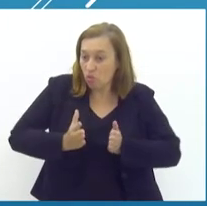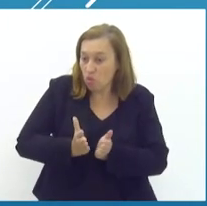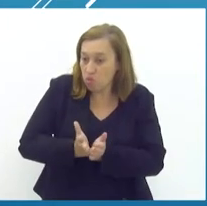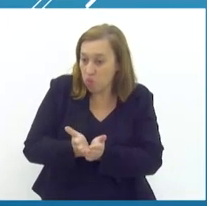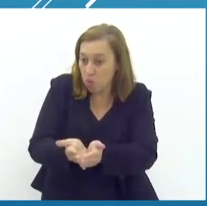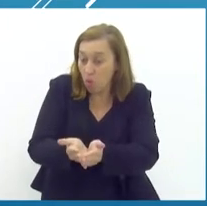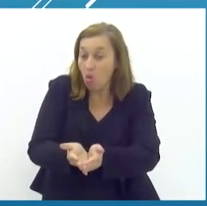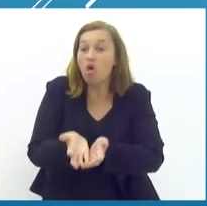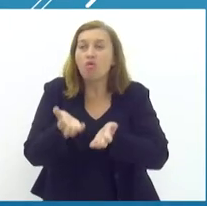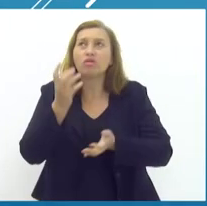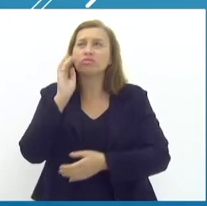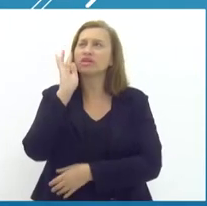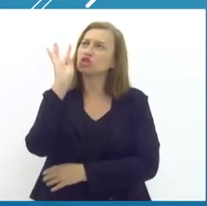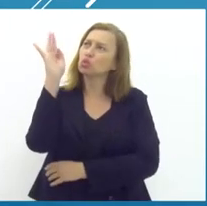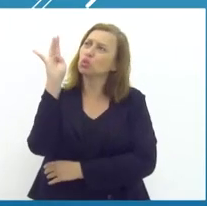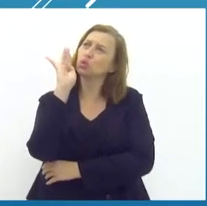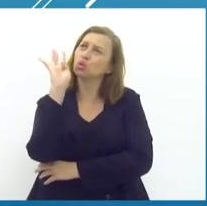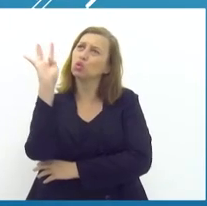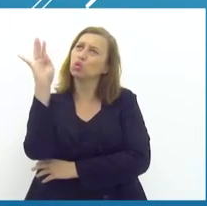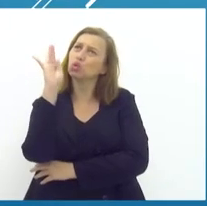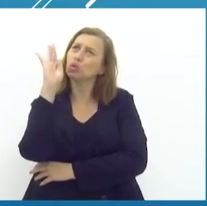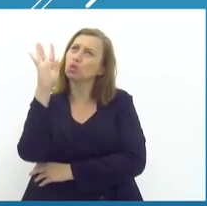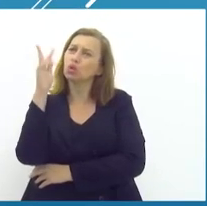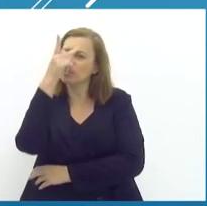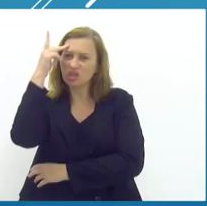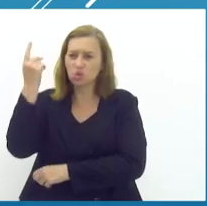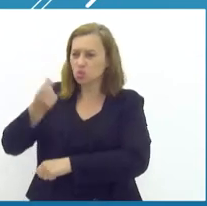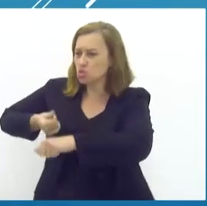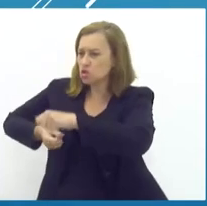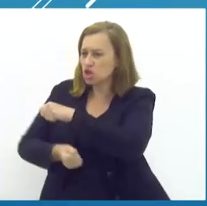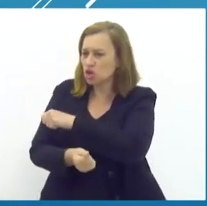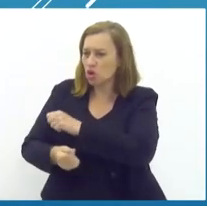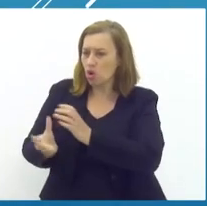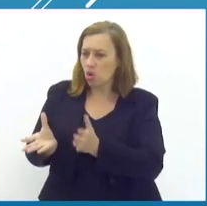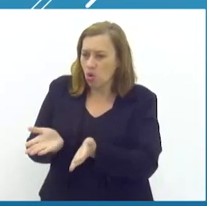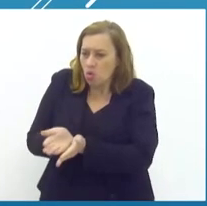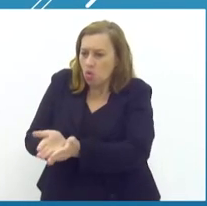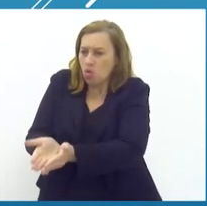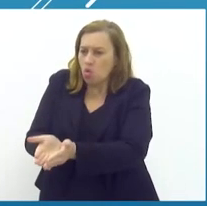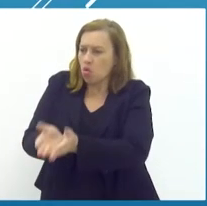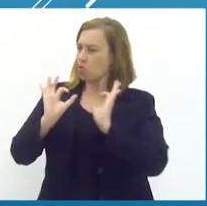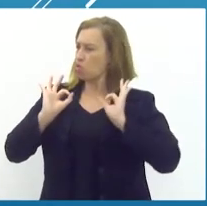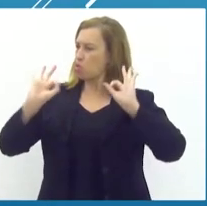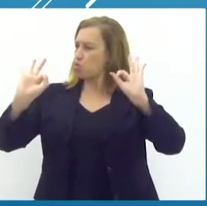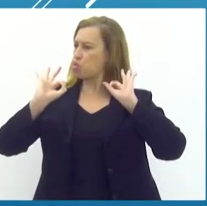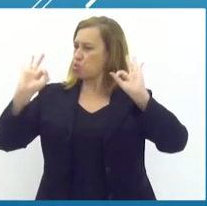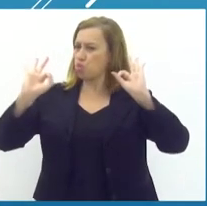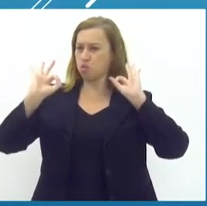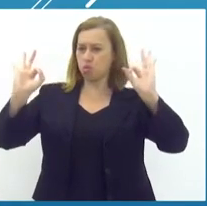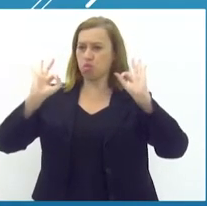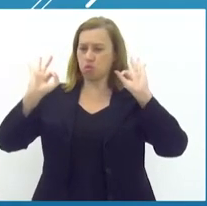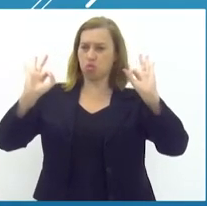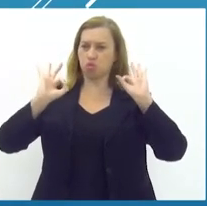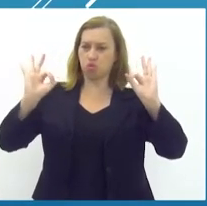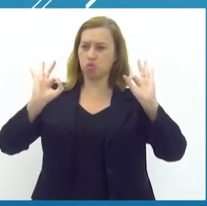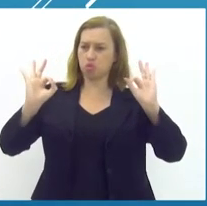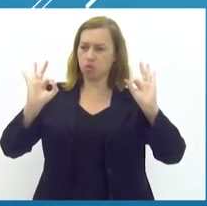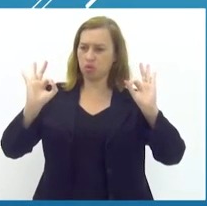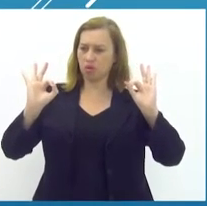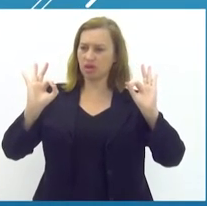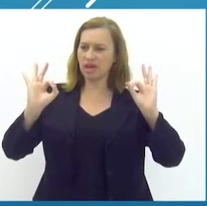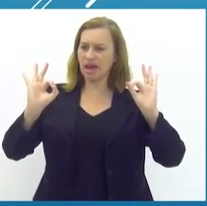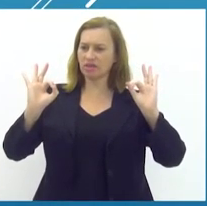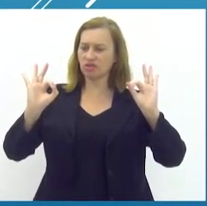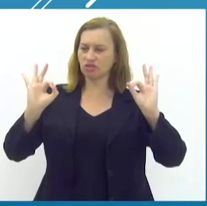fico imaginando o investidor que como um iate para botar no lado do Paranoá porque eu gosto de